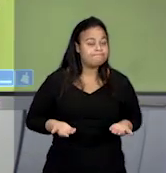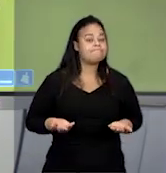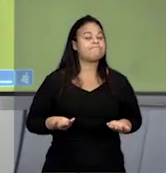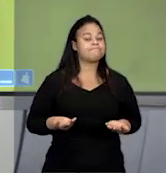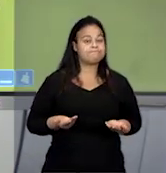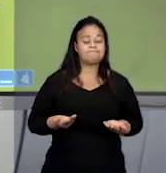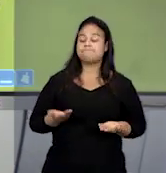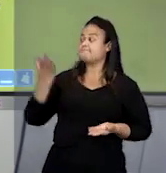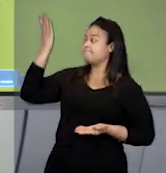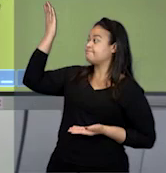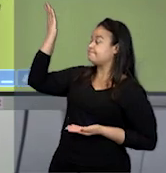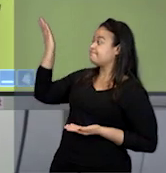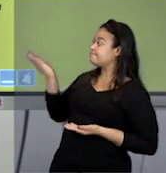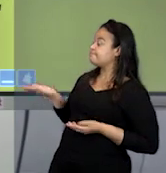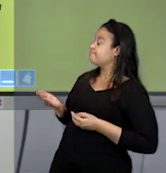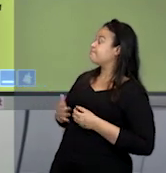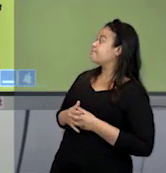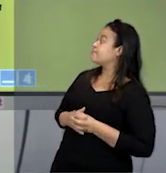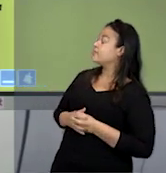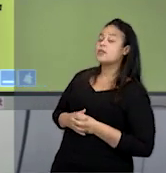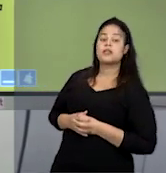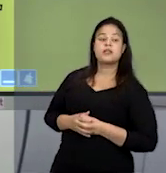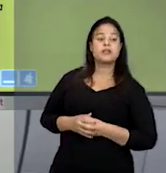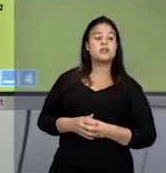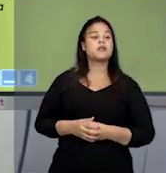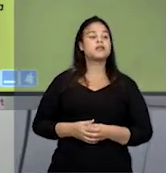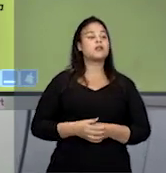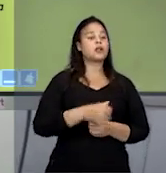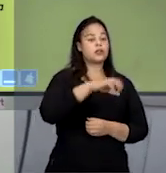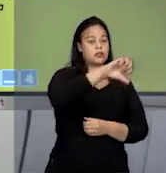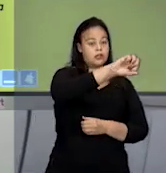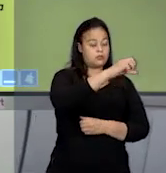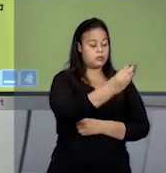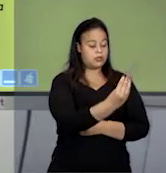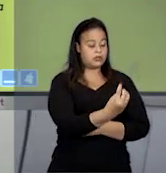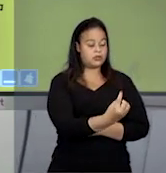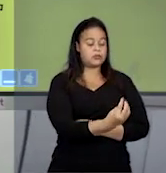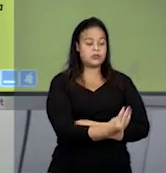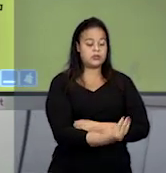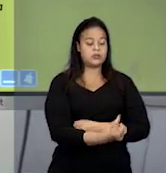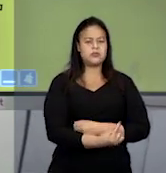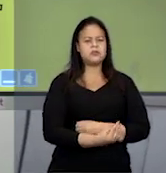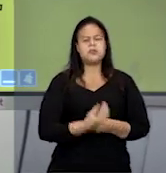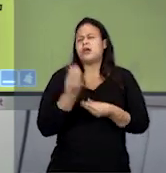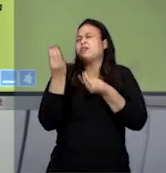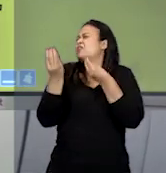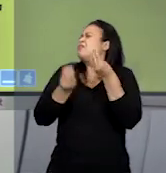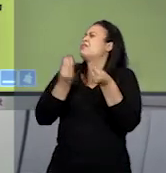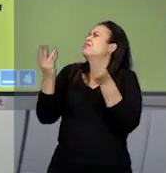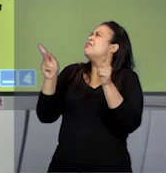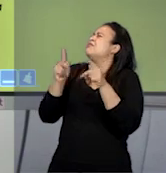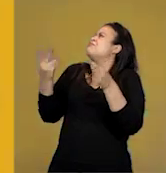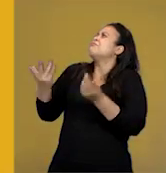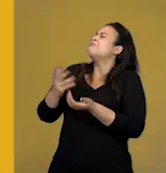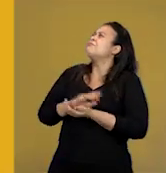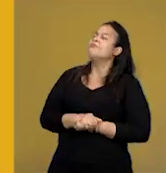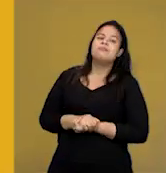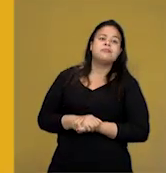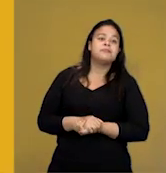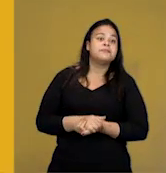vou ter aqui, ó, 9 para 3 para 3 para 1. Como assim, Vinícius?